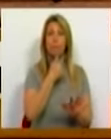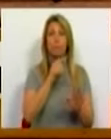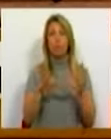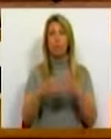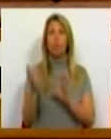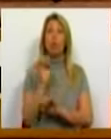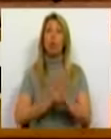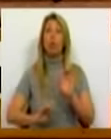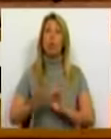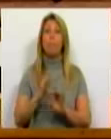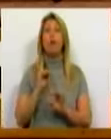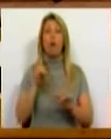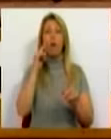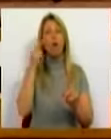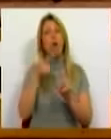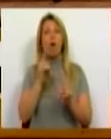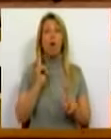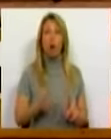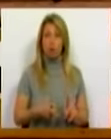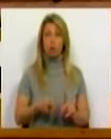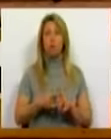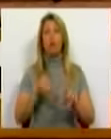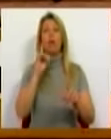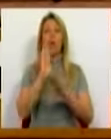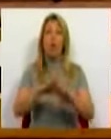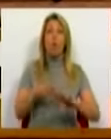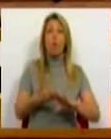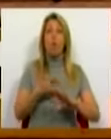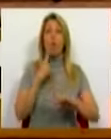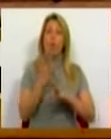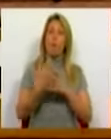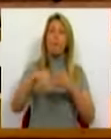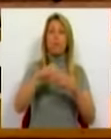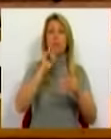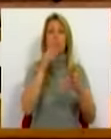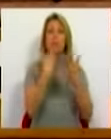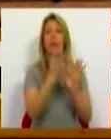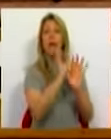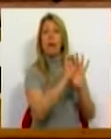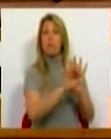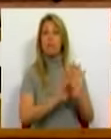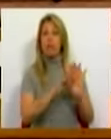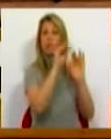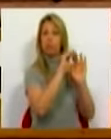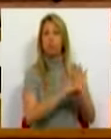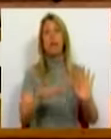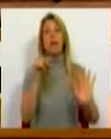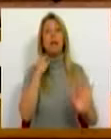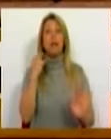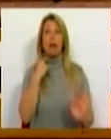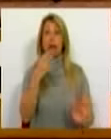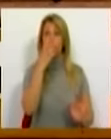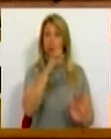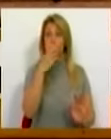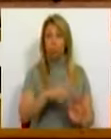na compensação para a armazenagem privada de carne de porco, criação de um observatório do mercado da carne para acompanhar